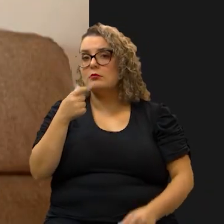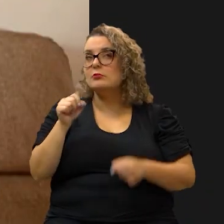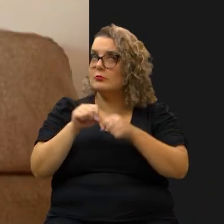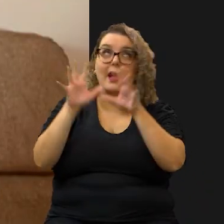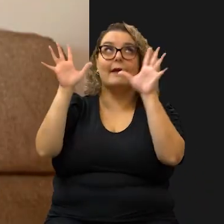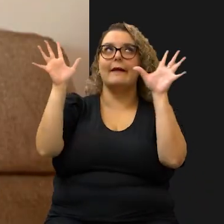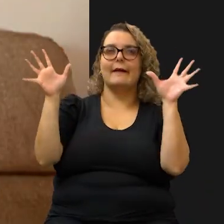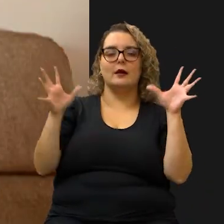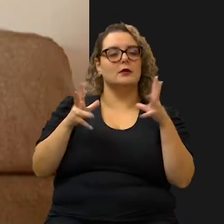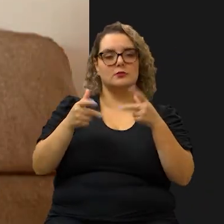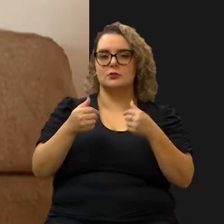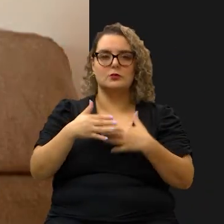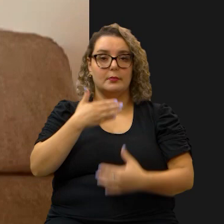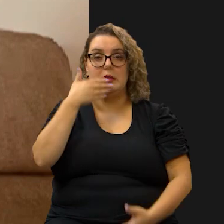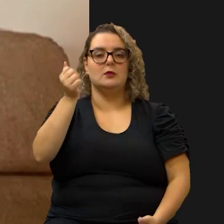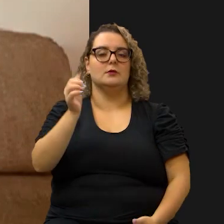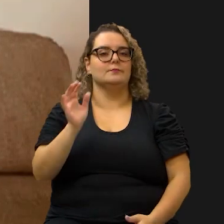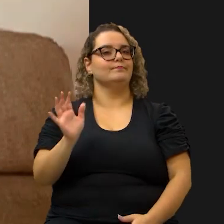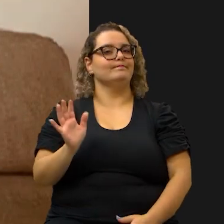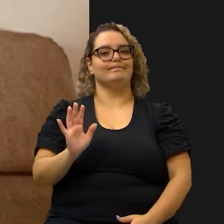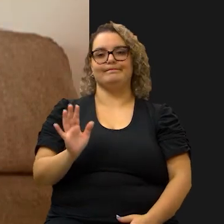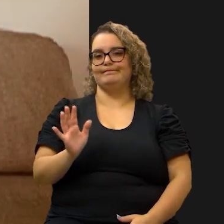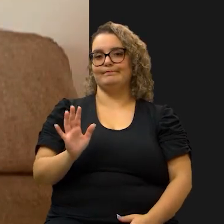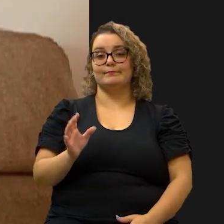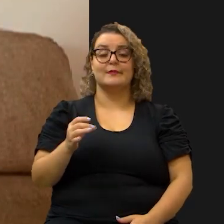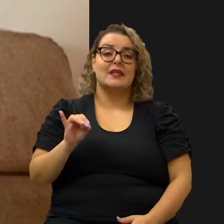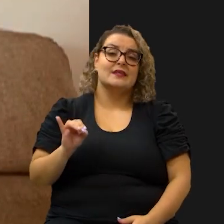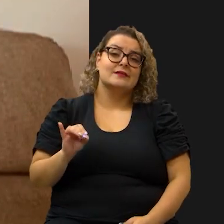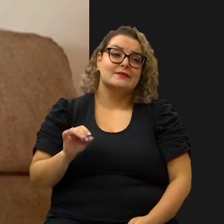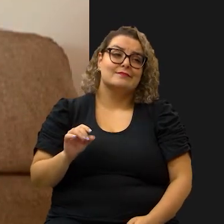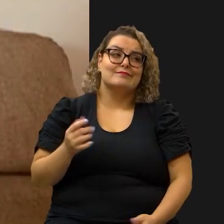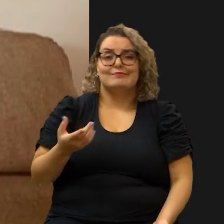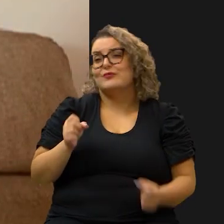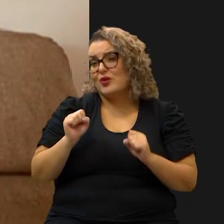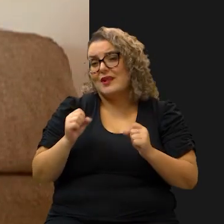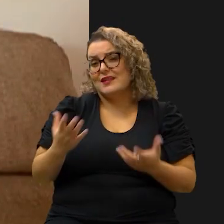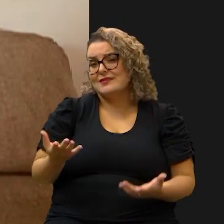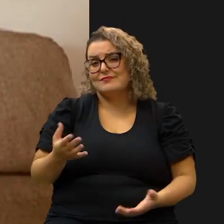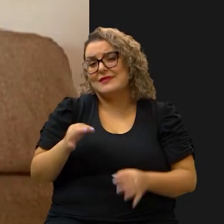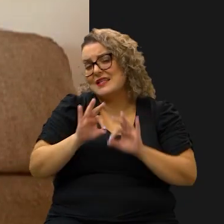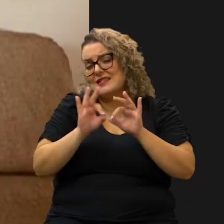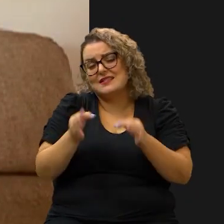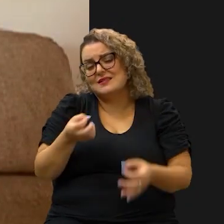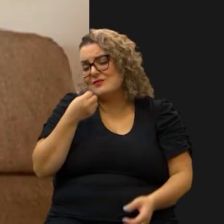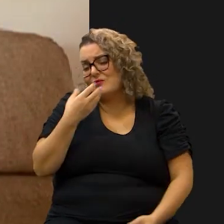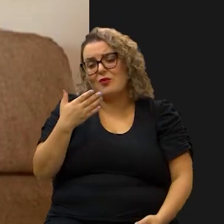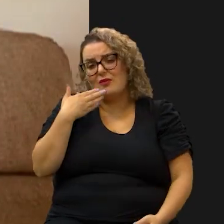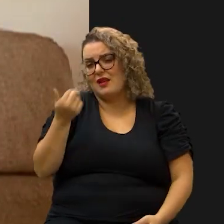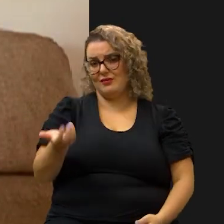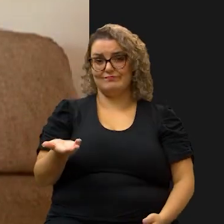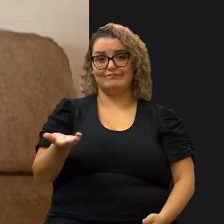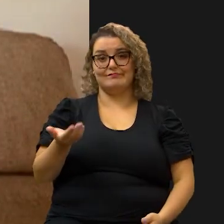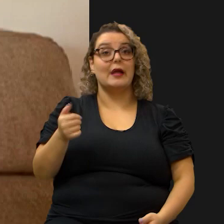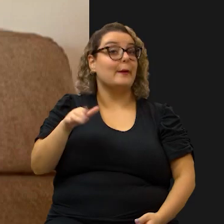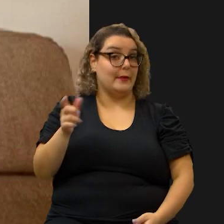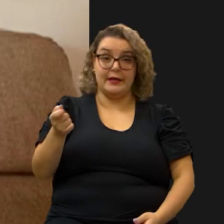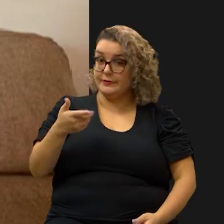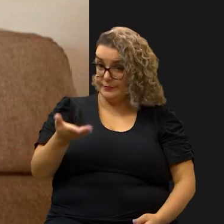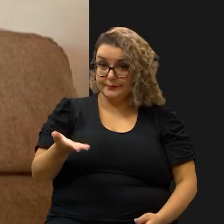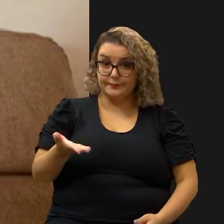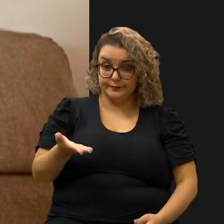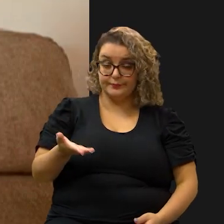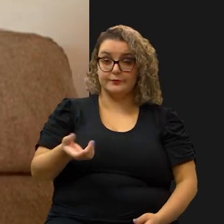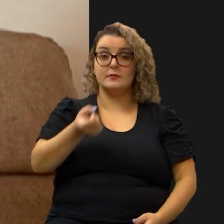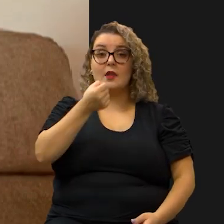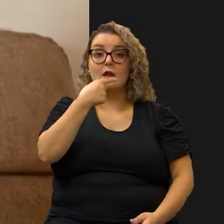aqui uma pílula mágica e tá tudo certo, né? Só isso. Se fosse assim, tava, né, simples, mas não é, muito mais do